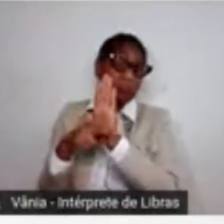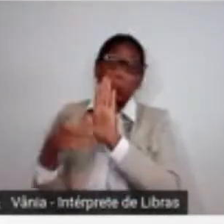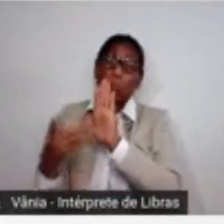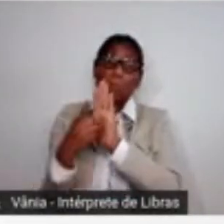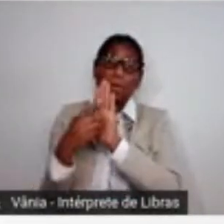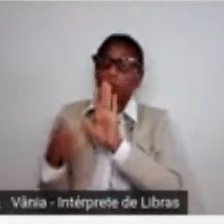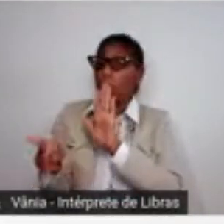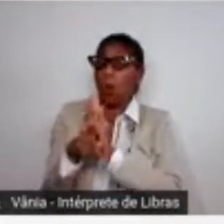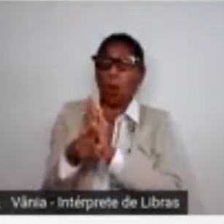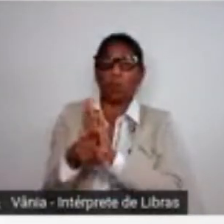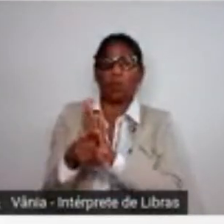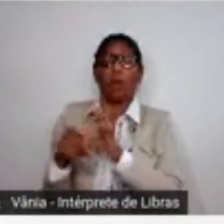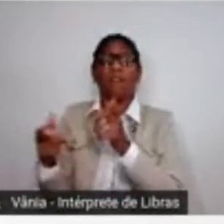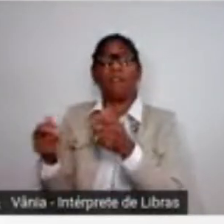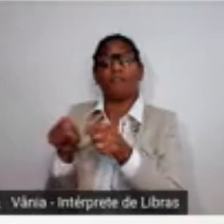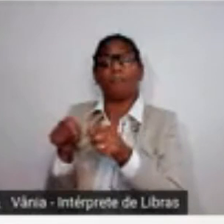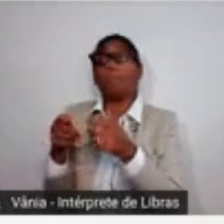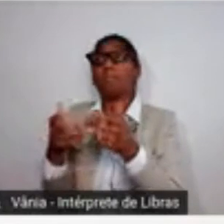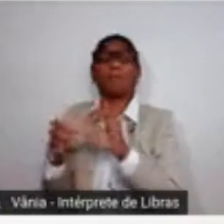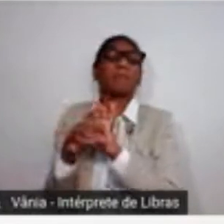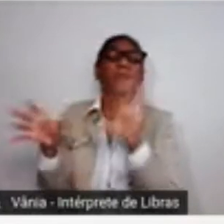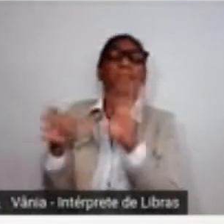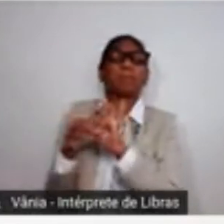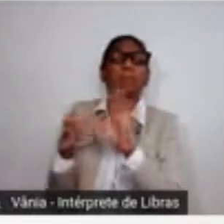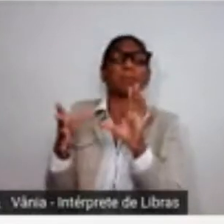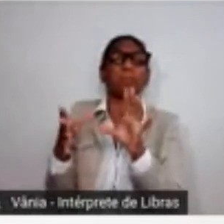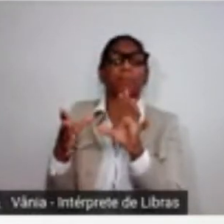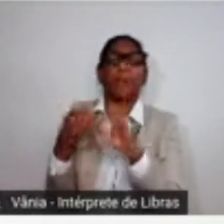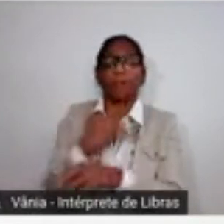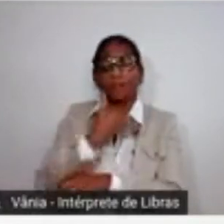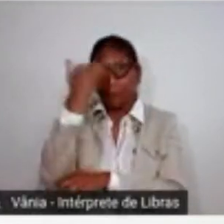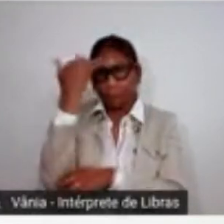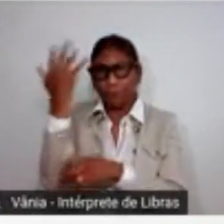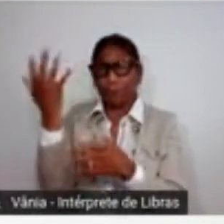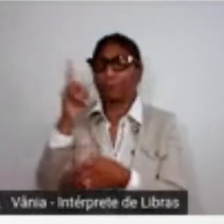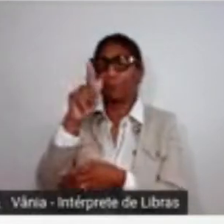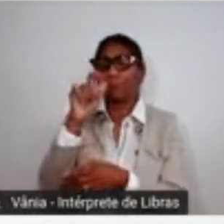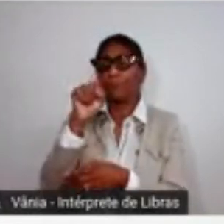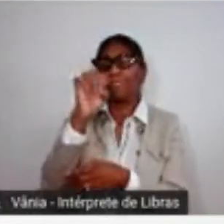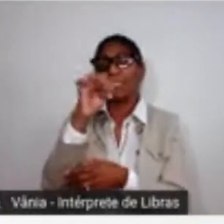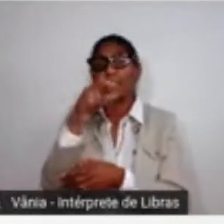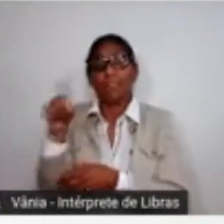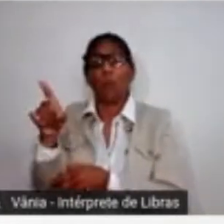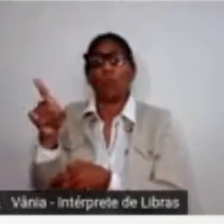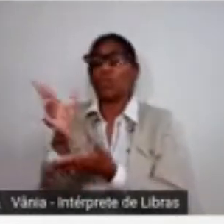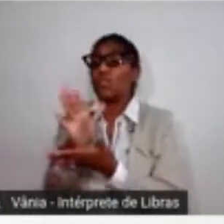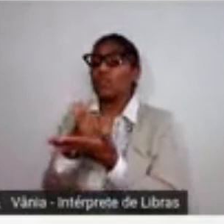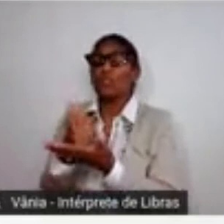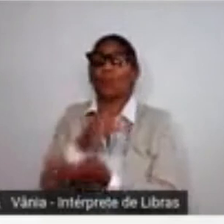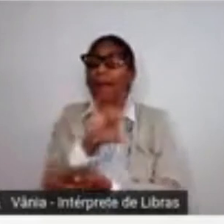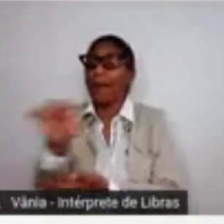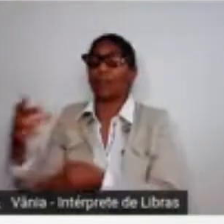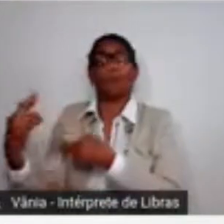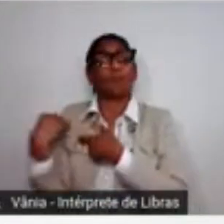mais flexível, ignorando e, consequentemente, a gestão compartilhada. Então, esta